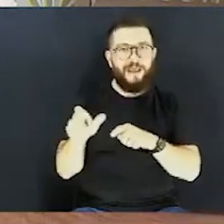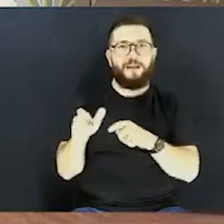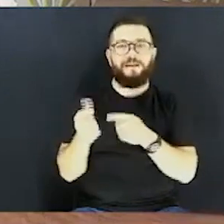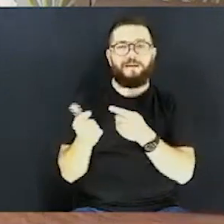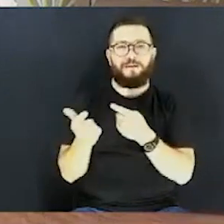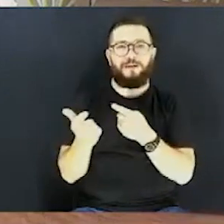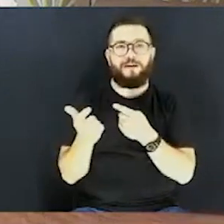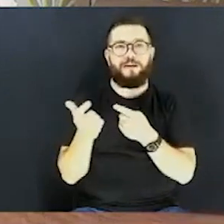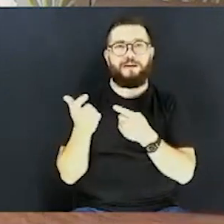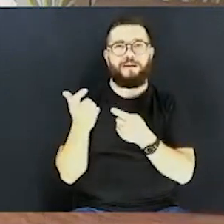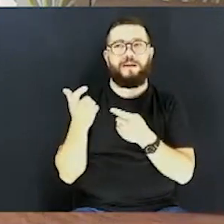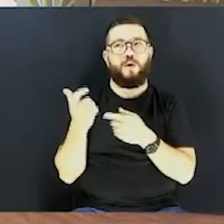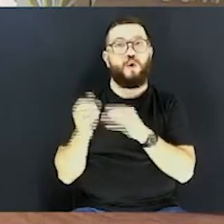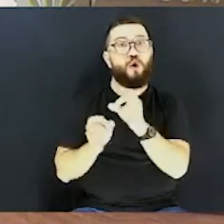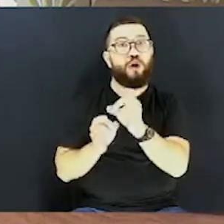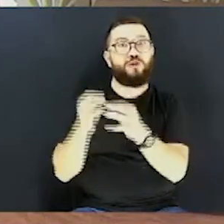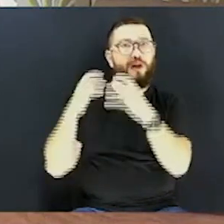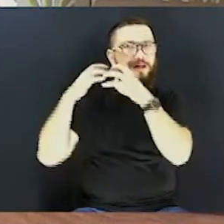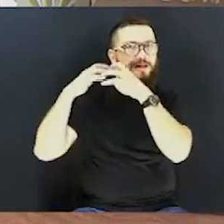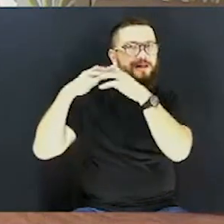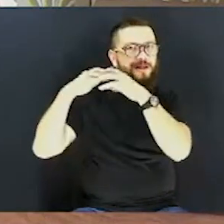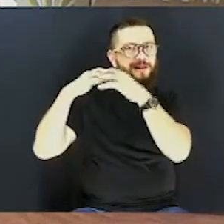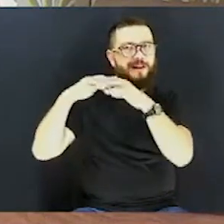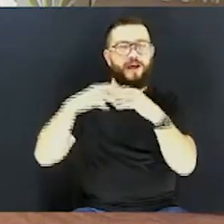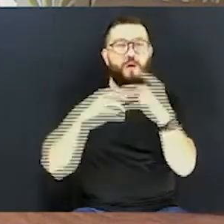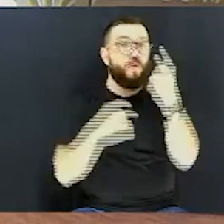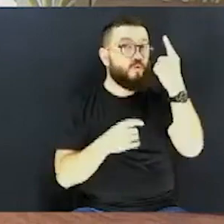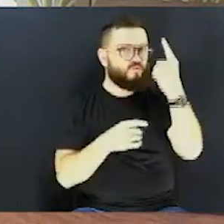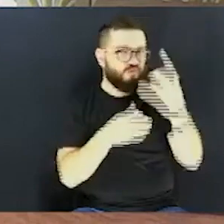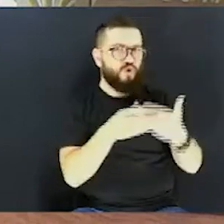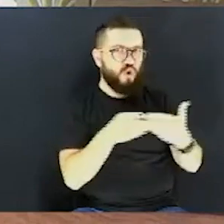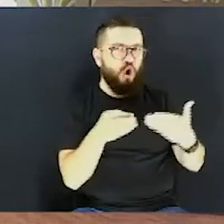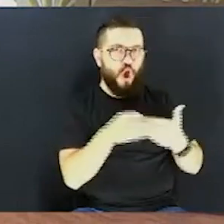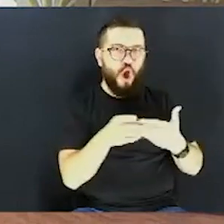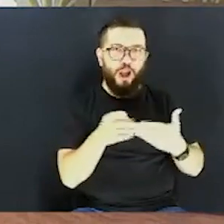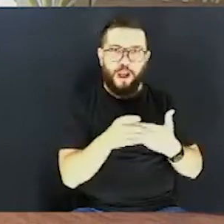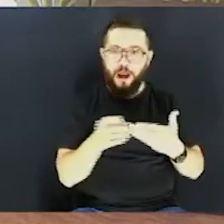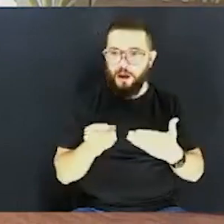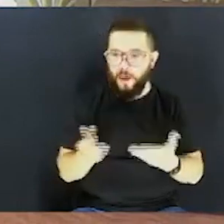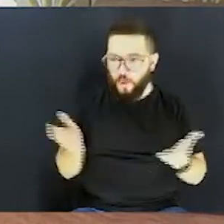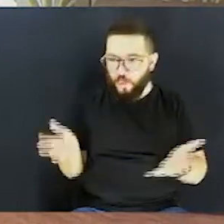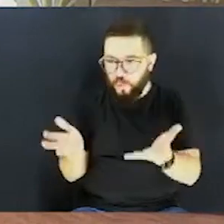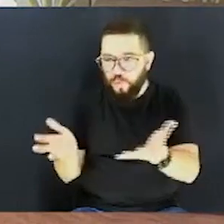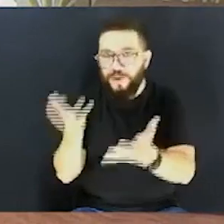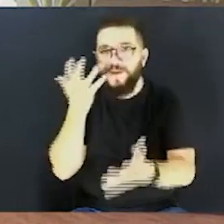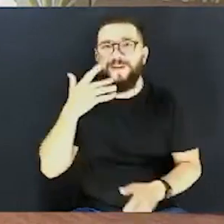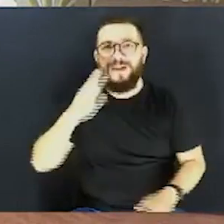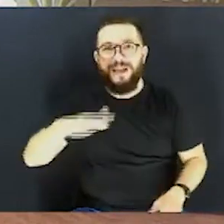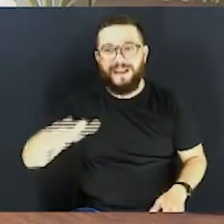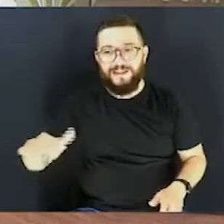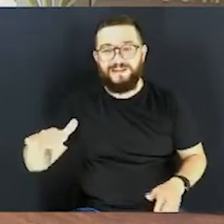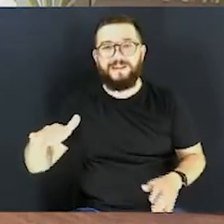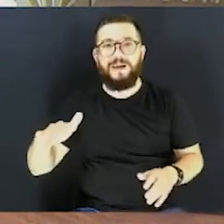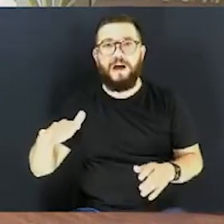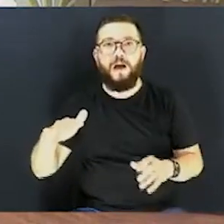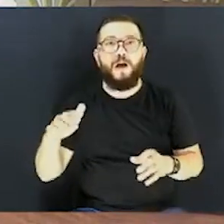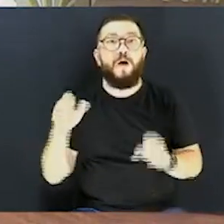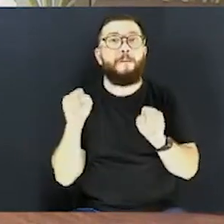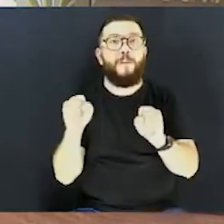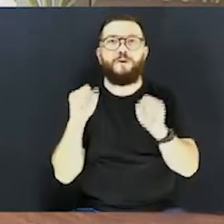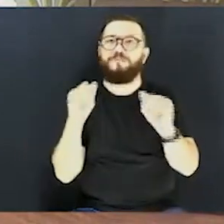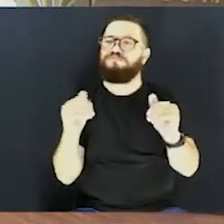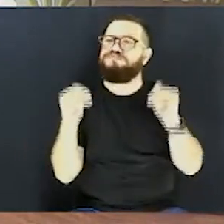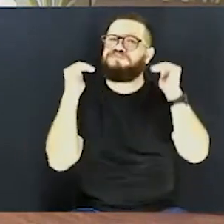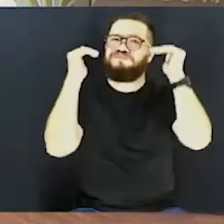primeira infância, nos primeiros anos de vida, retornam 7 dólares até os 27 anos de idade e 13 dólares até